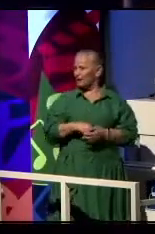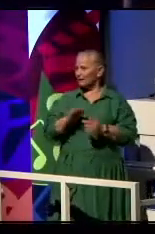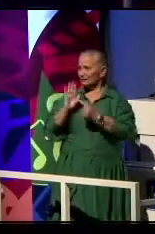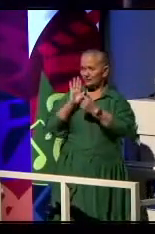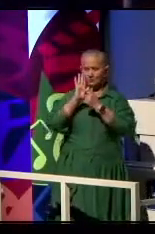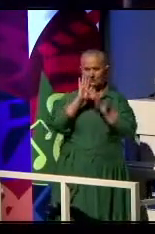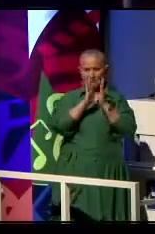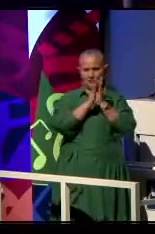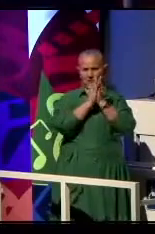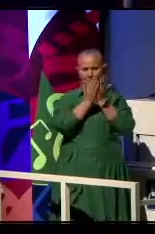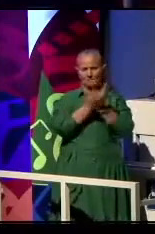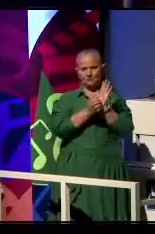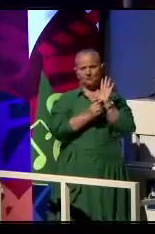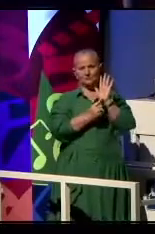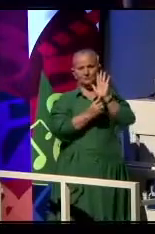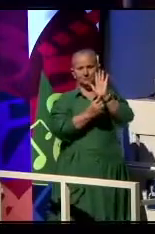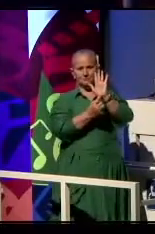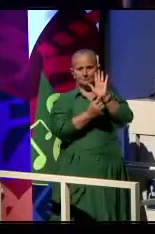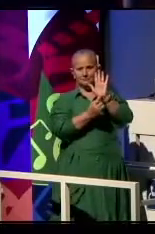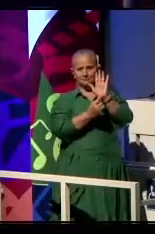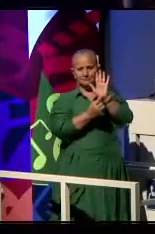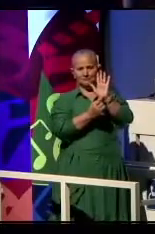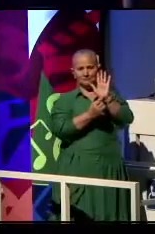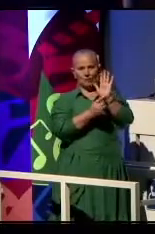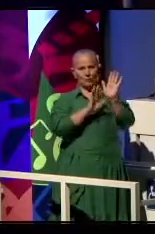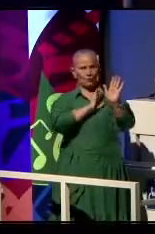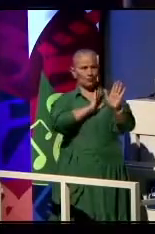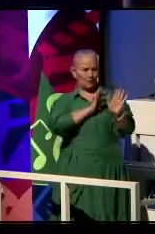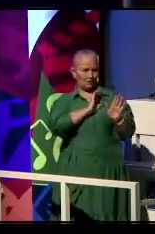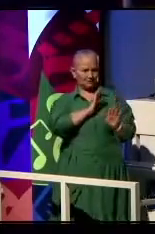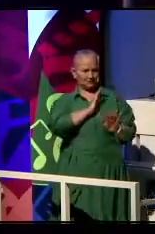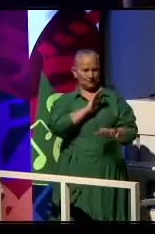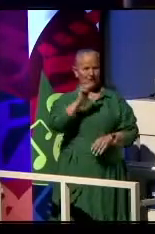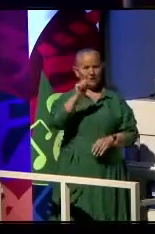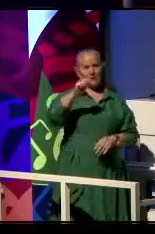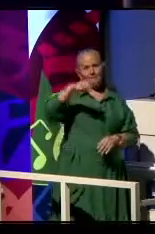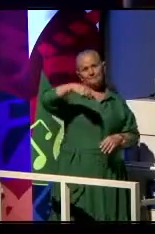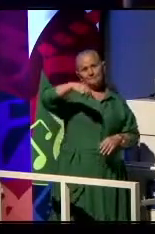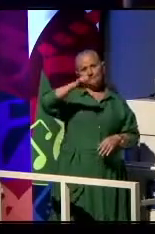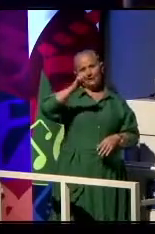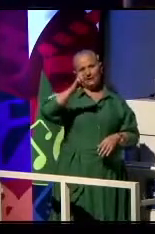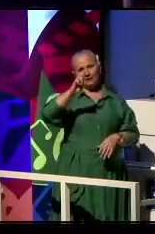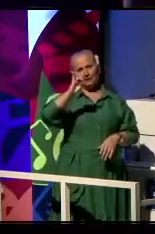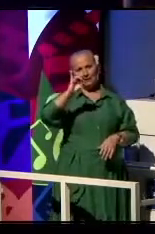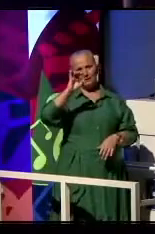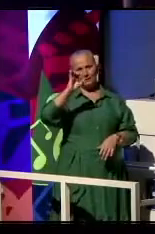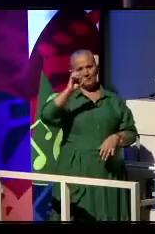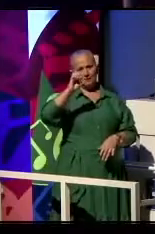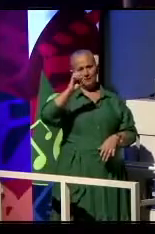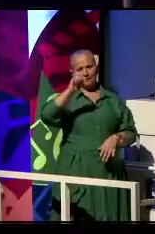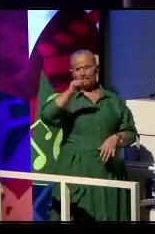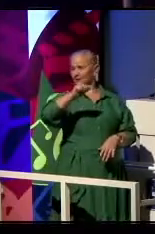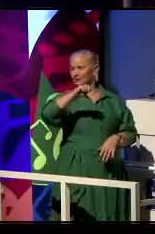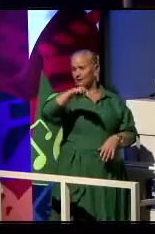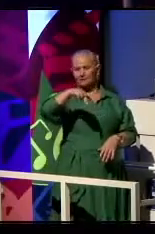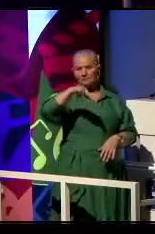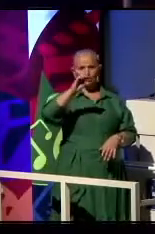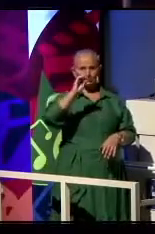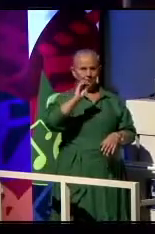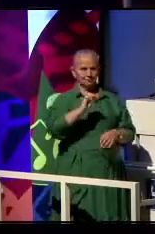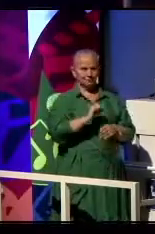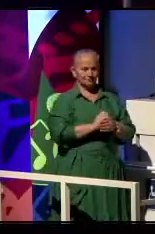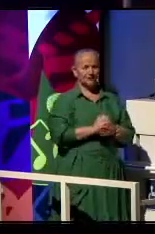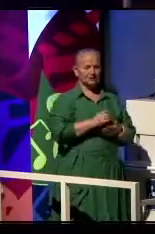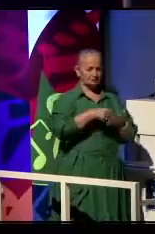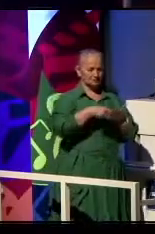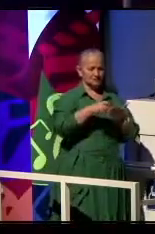esse livro, né, O Coração Americano, é o resultado da minha pesquisa. Andréia, pega e mostra o livro que ela escreveu. Em design gráfico.